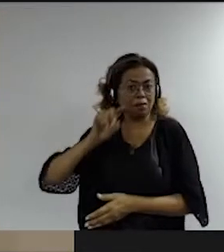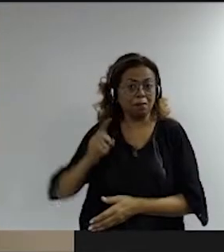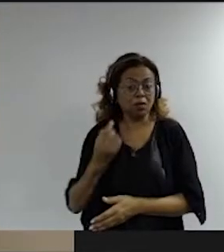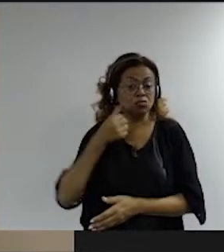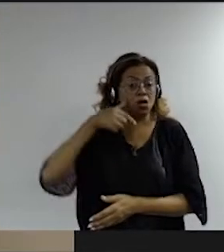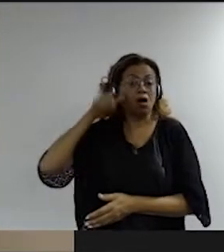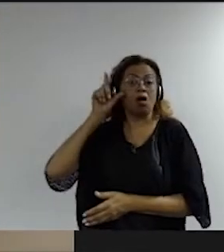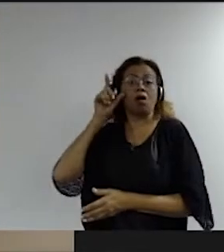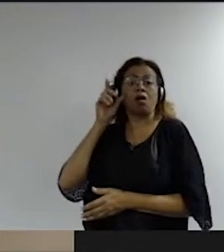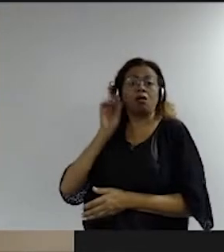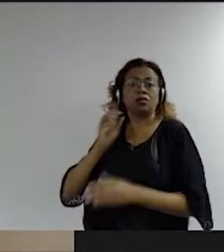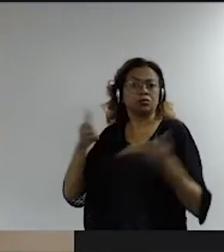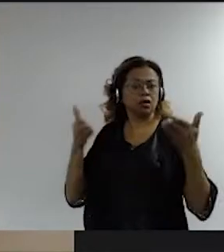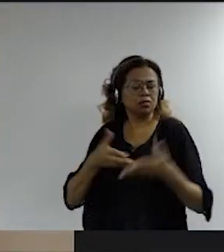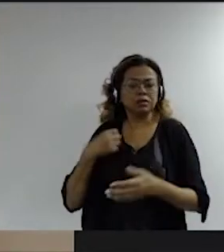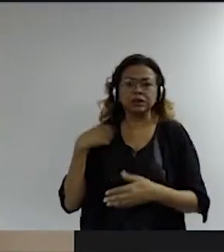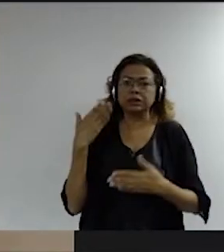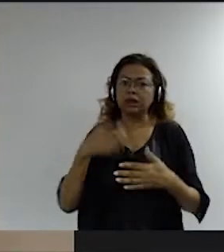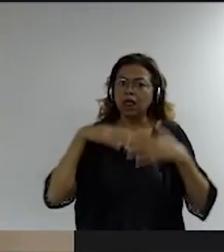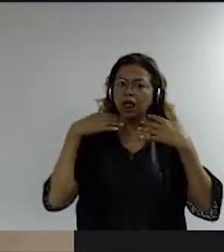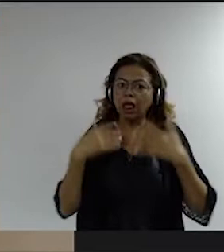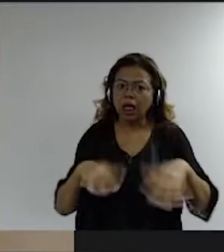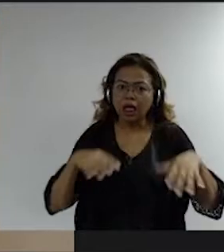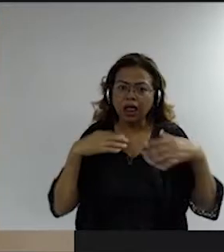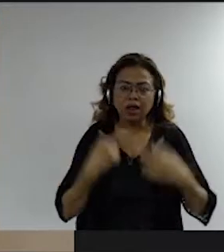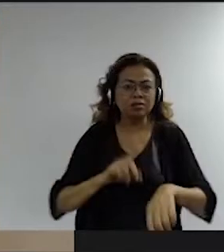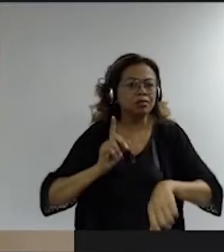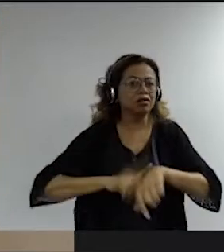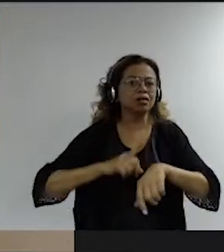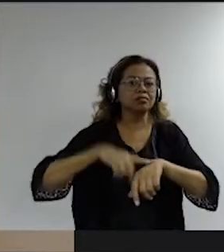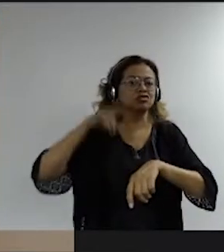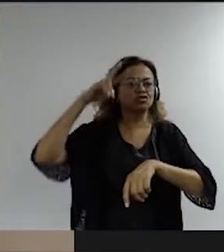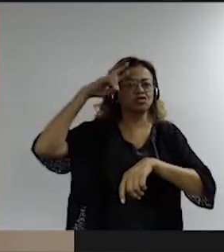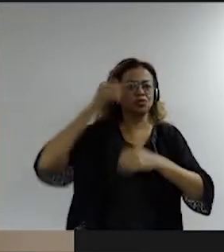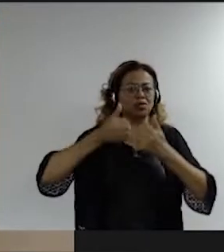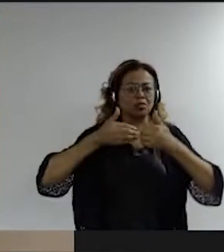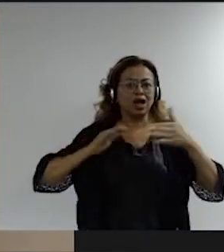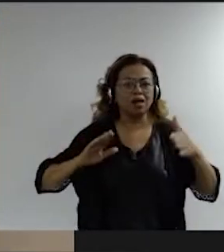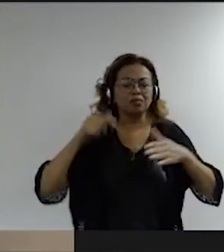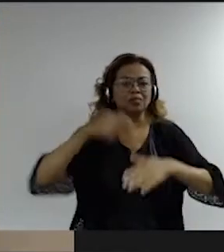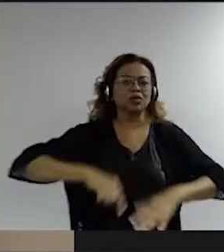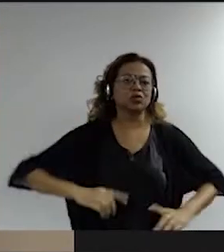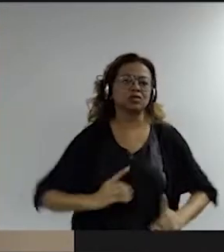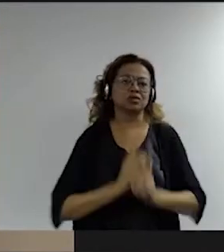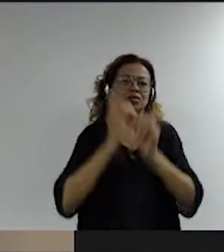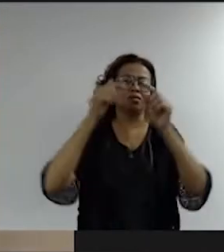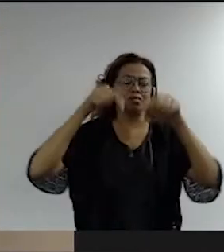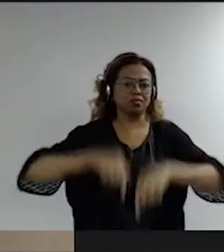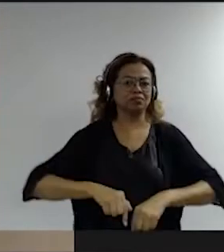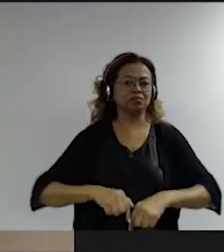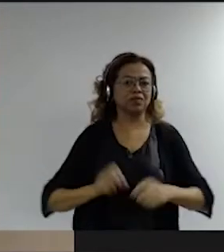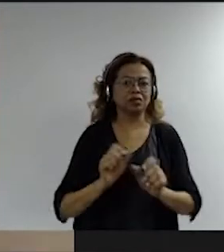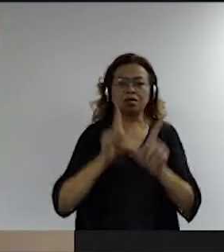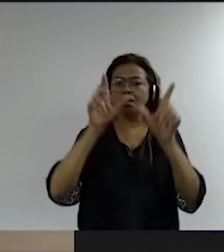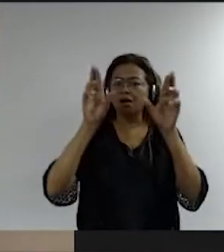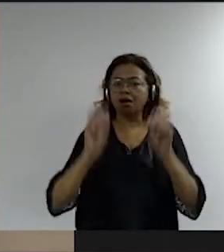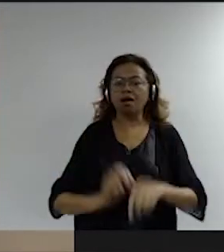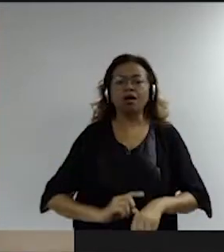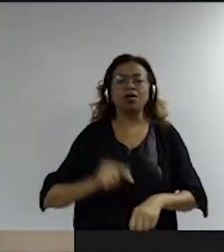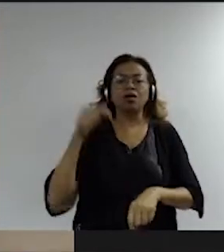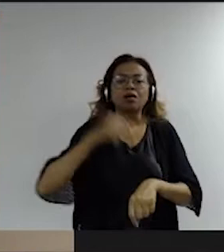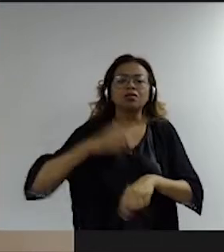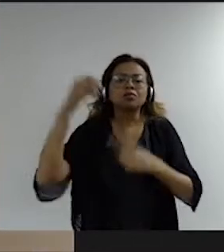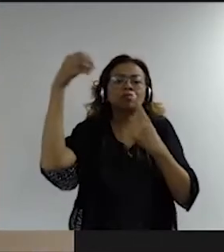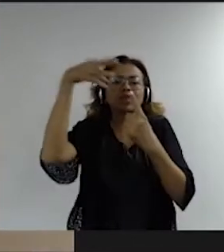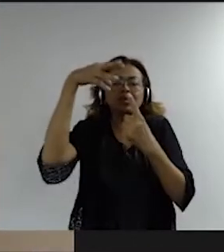e essa tem sido a toada desde a hora que abrimos esse seminário. Então, isso, obviamente, à luz dos novos tempos, à